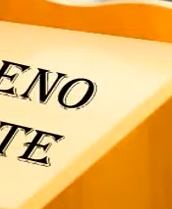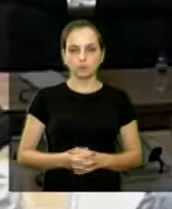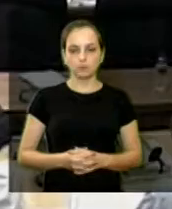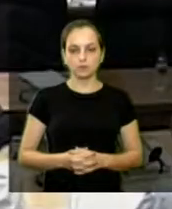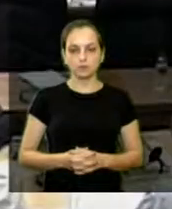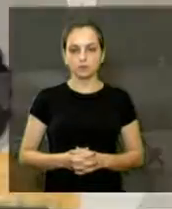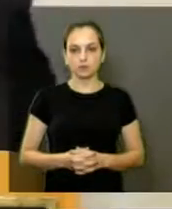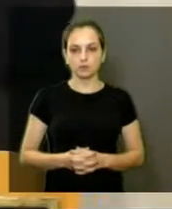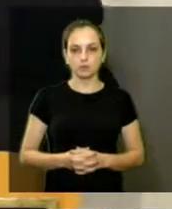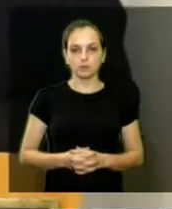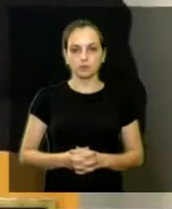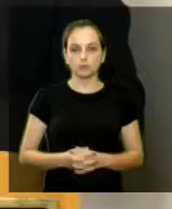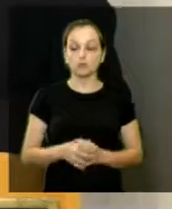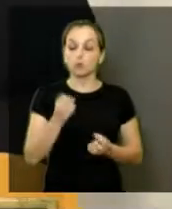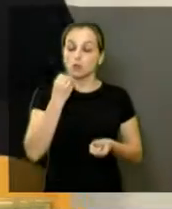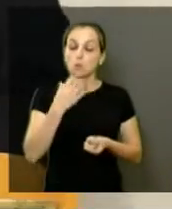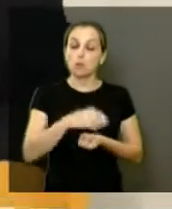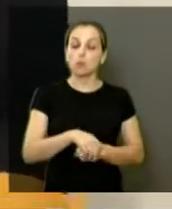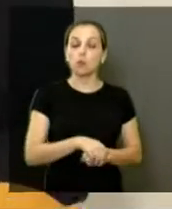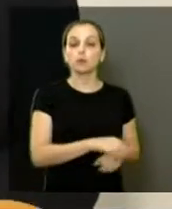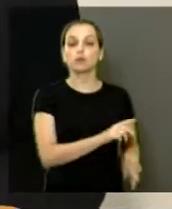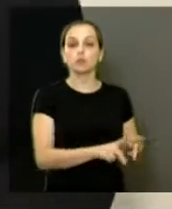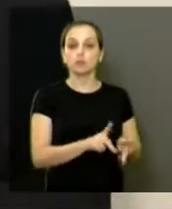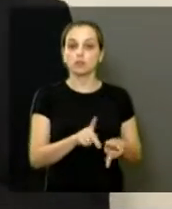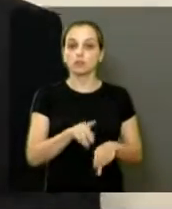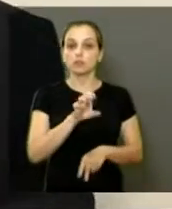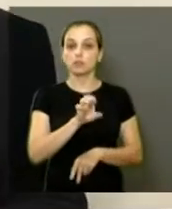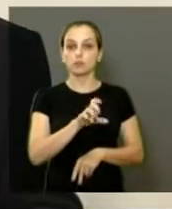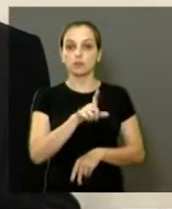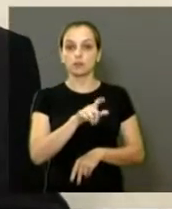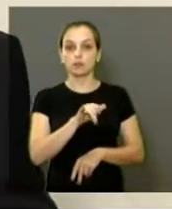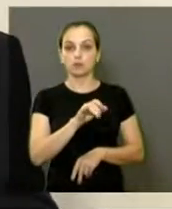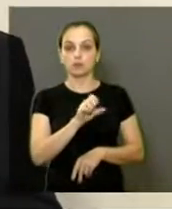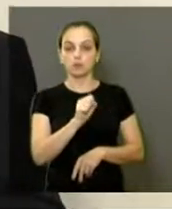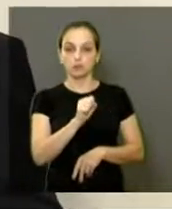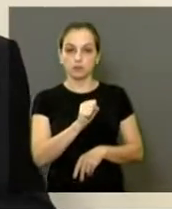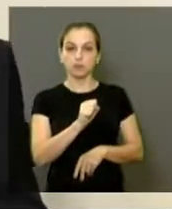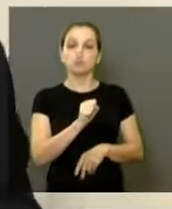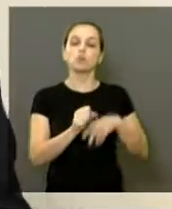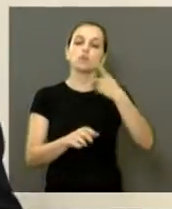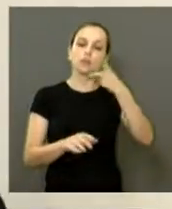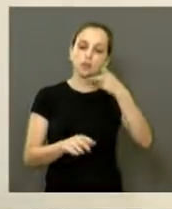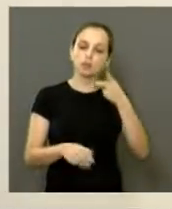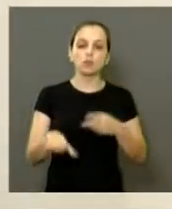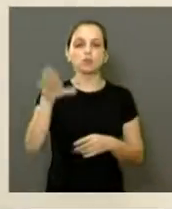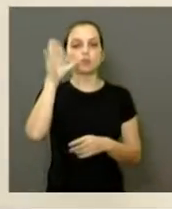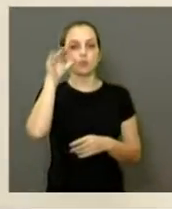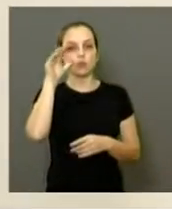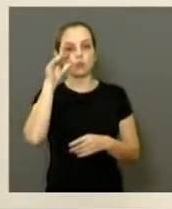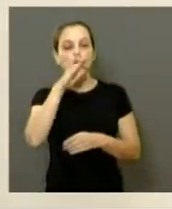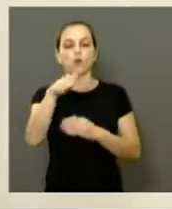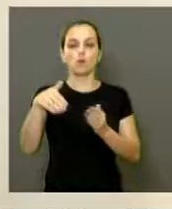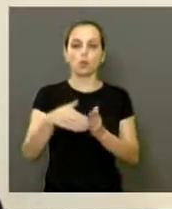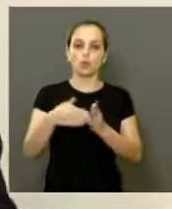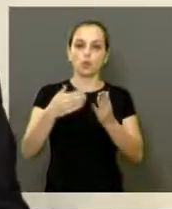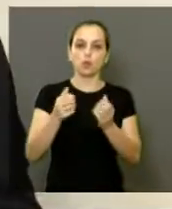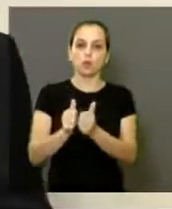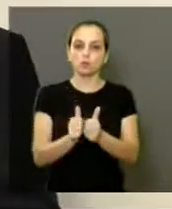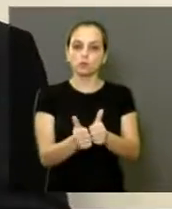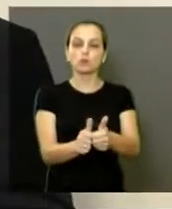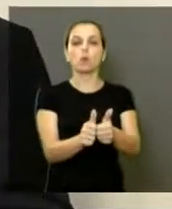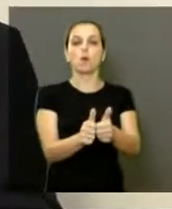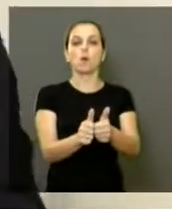à noite o presidente elias chediek novos colegas vereadores aos funcionários e todos que acompanham a sessão